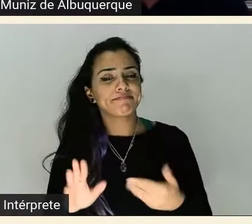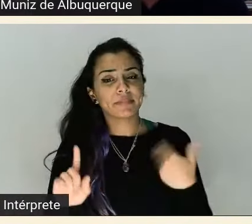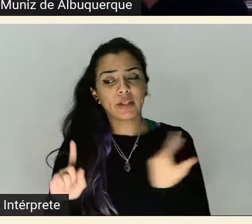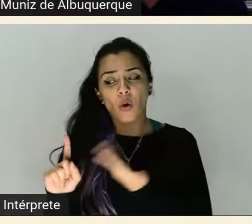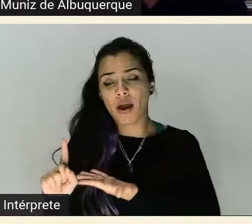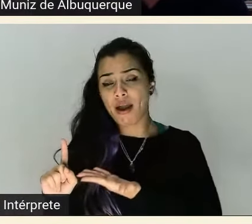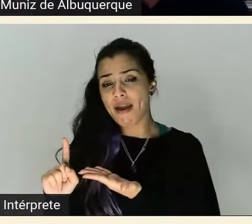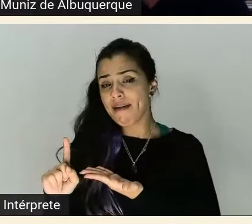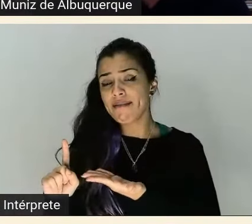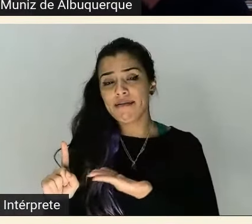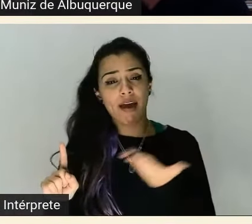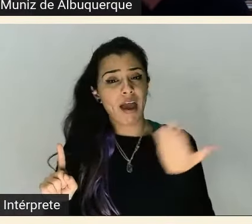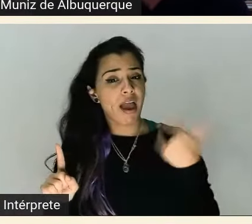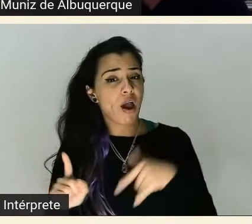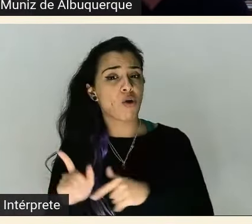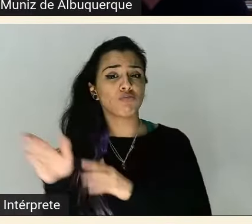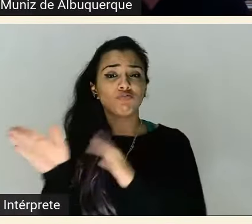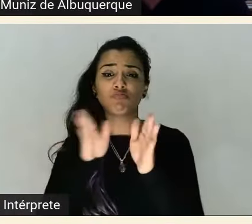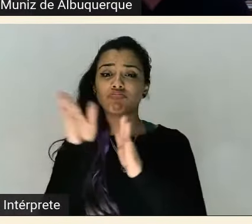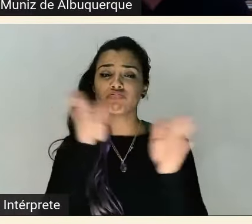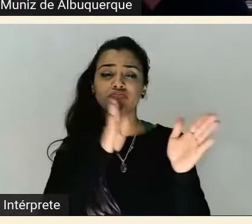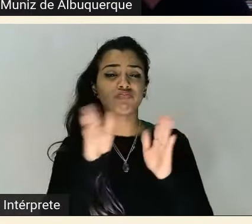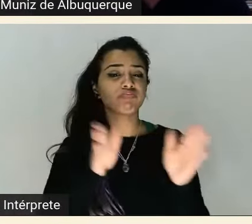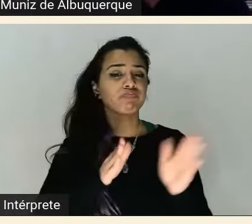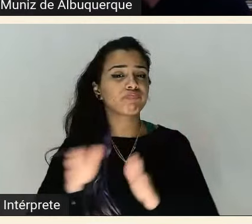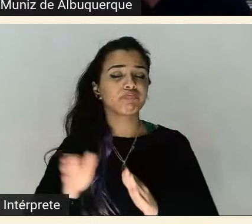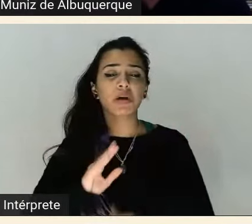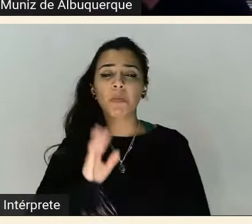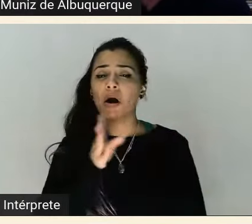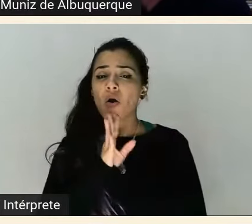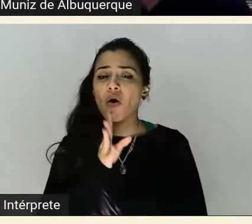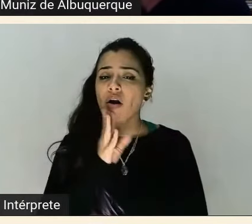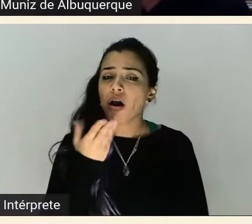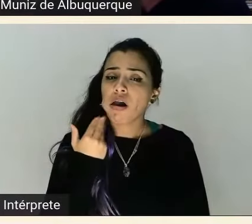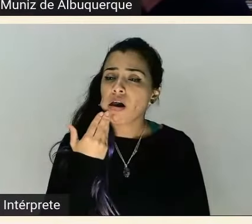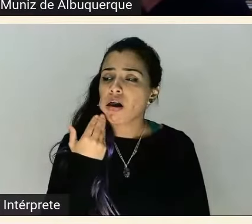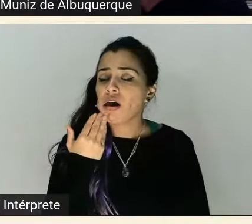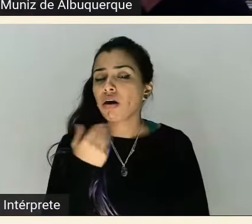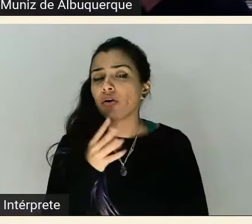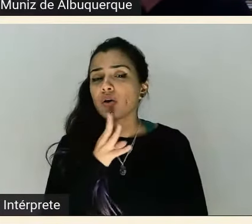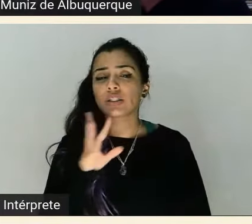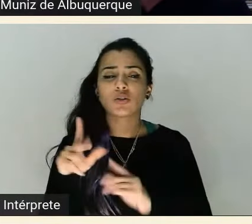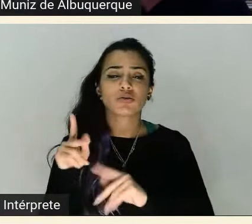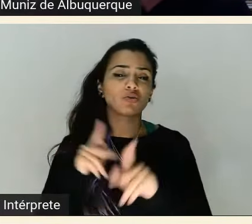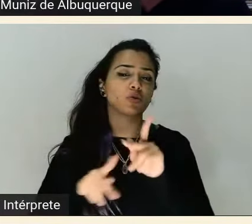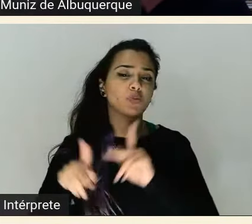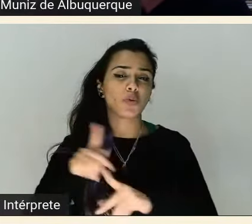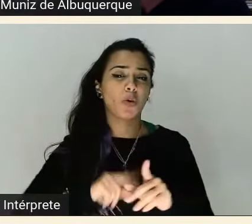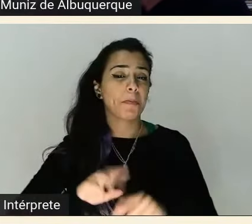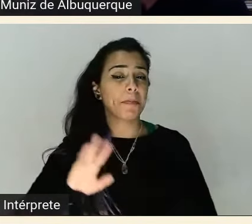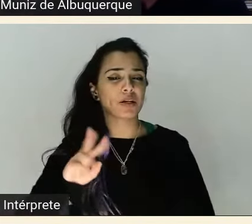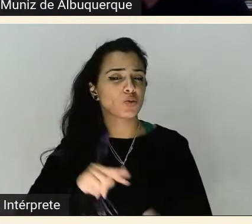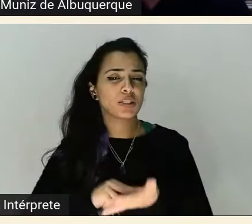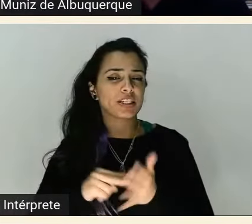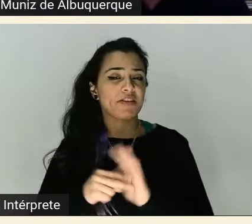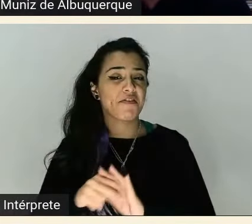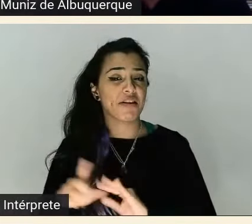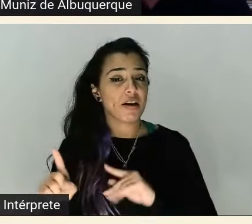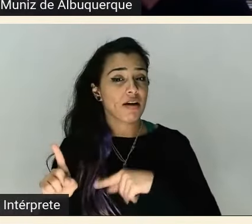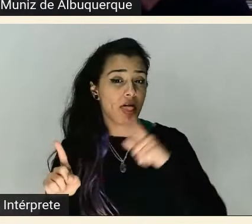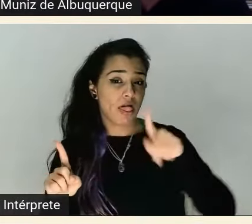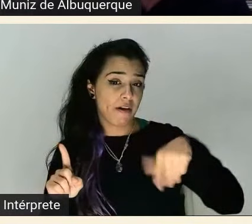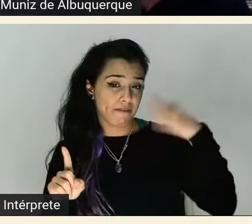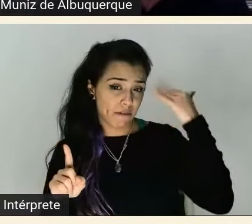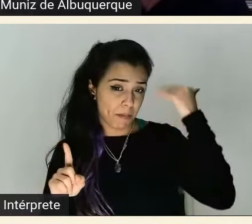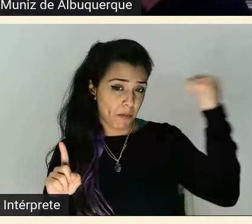também esse homem que vai ao povo, né, quer dizer, que não significa necessariamente que é um homem popular. Quer dizer,